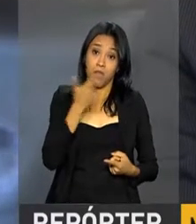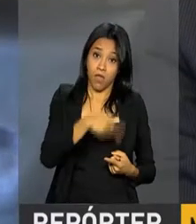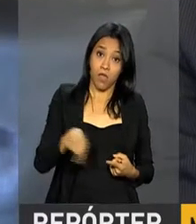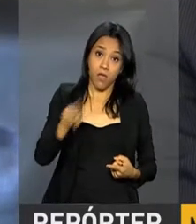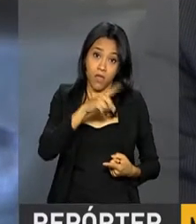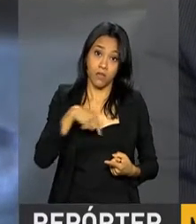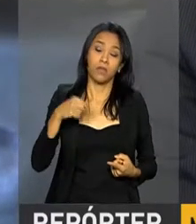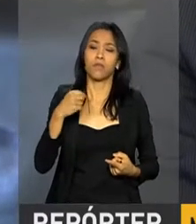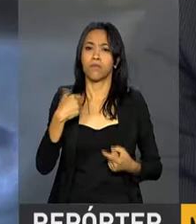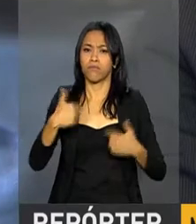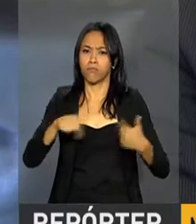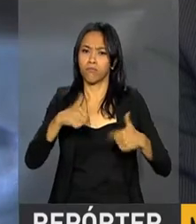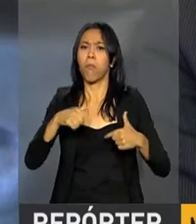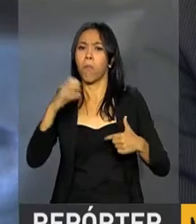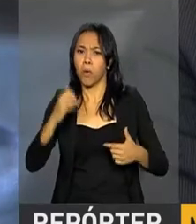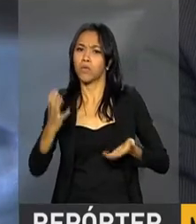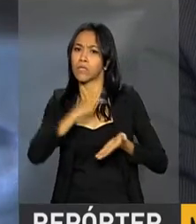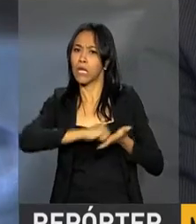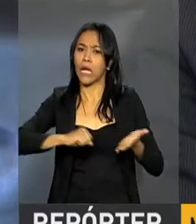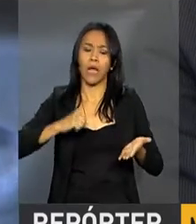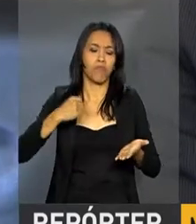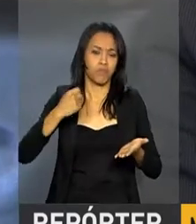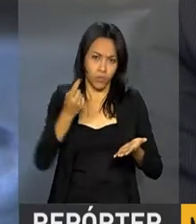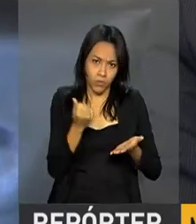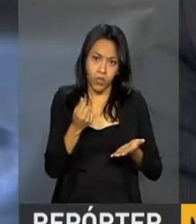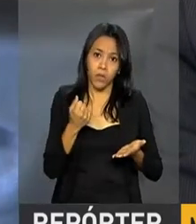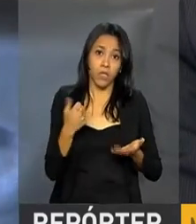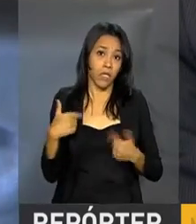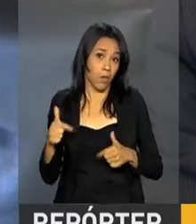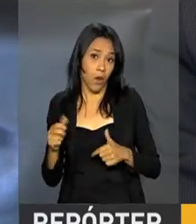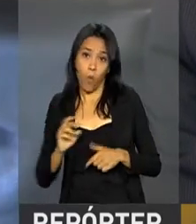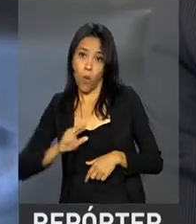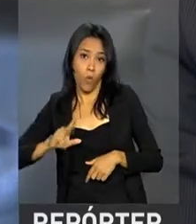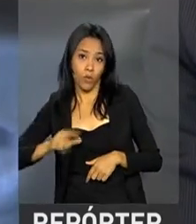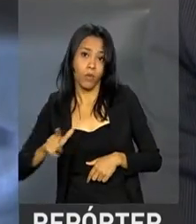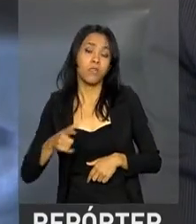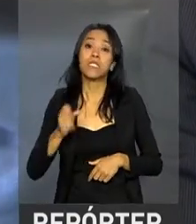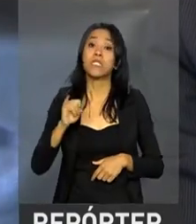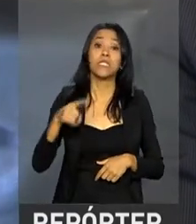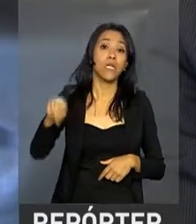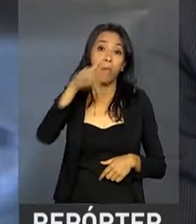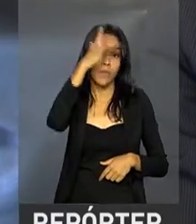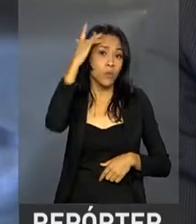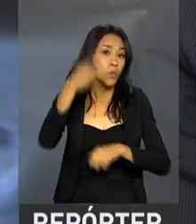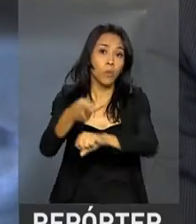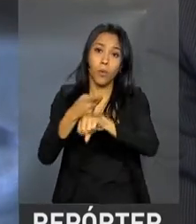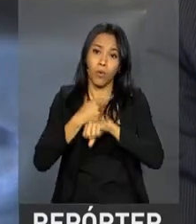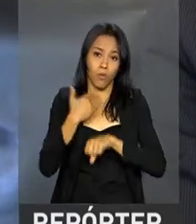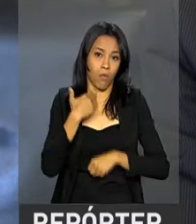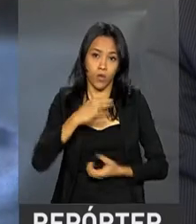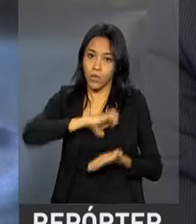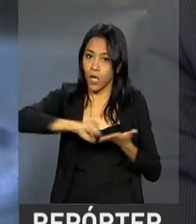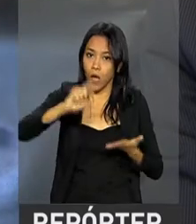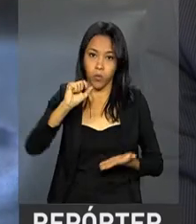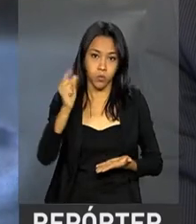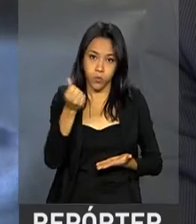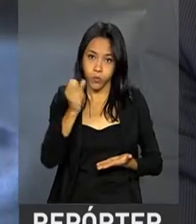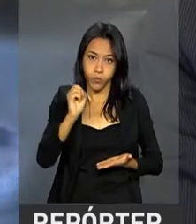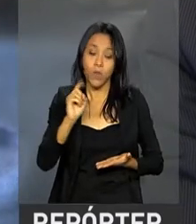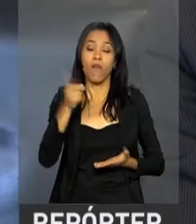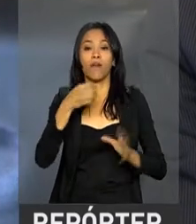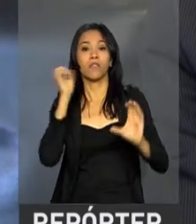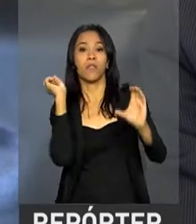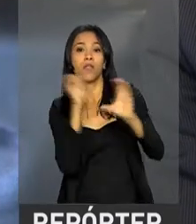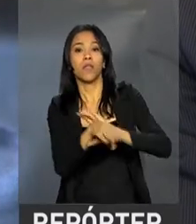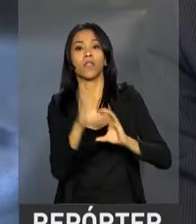independentemente de ter trabalhado não é não havendo o saque desses rendimentos esses valores são incorporados à conta dele